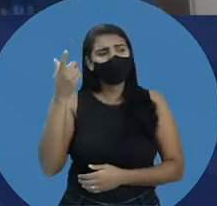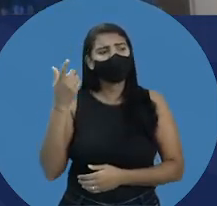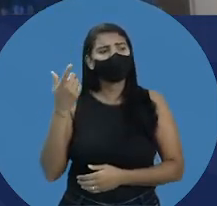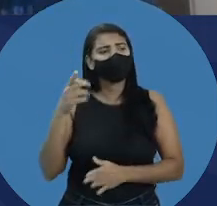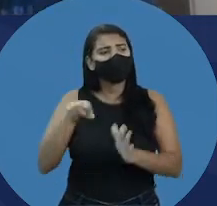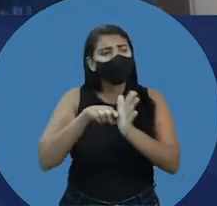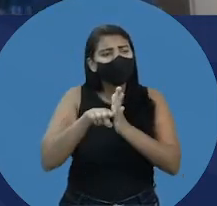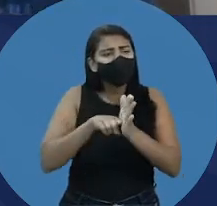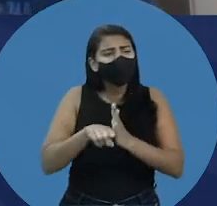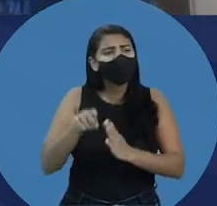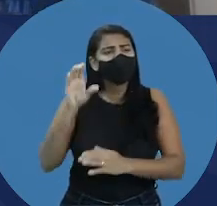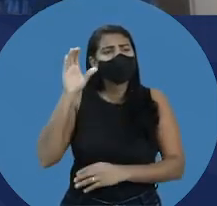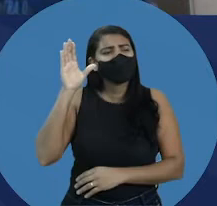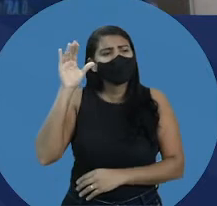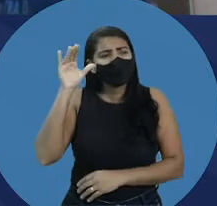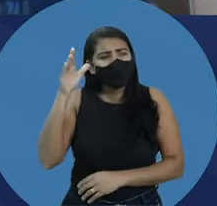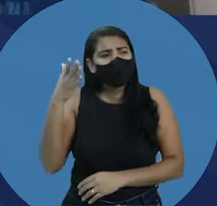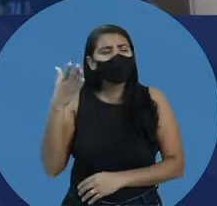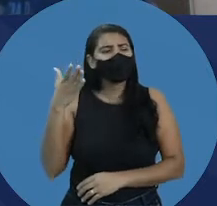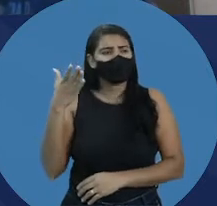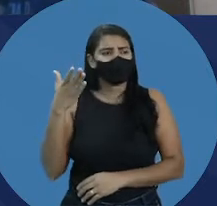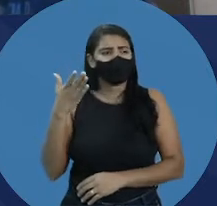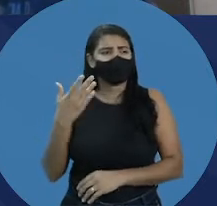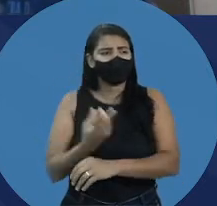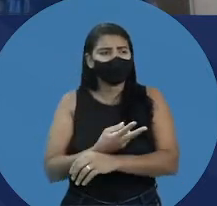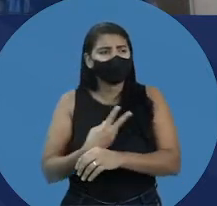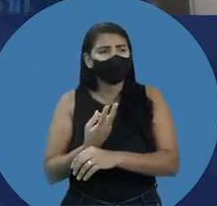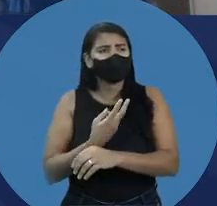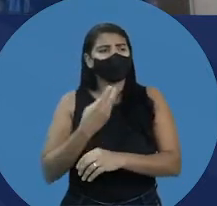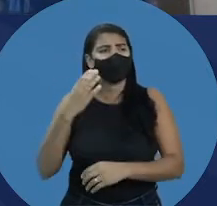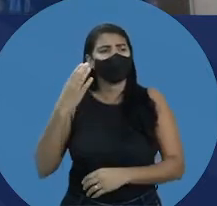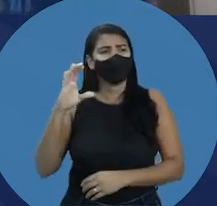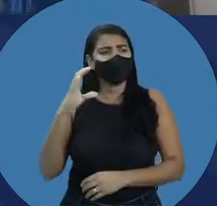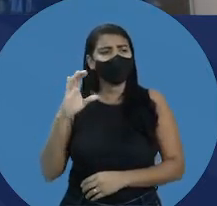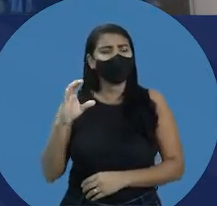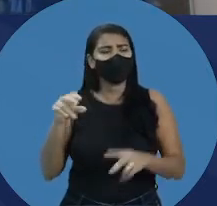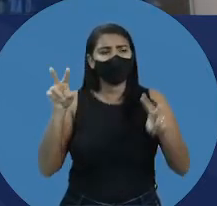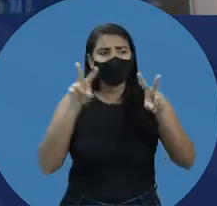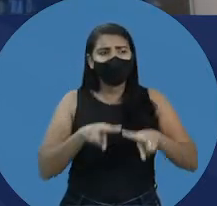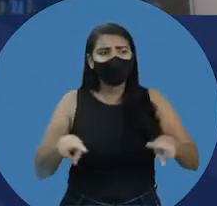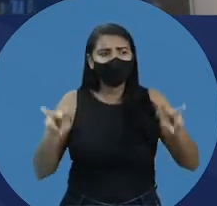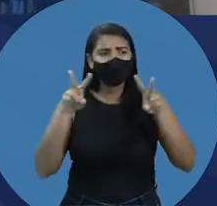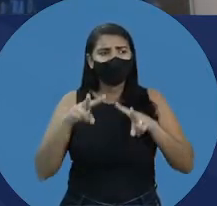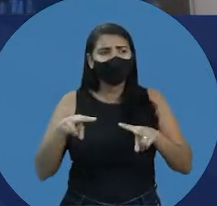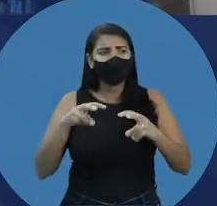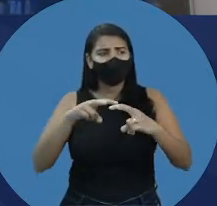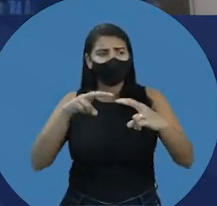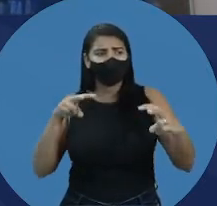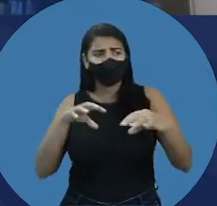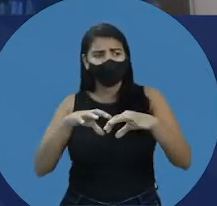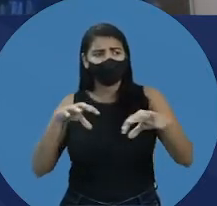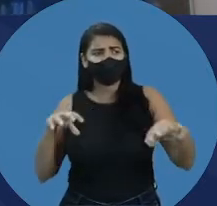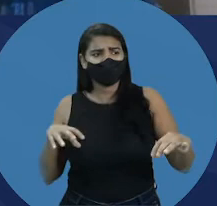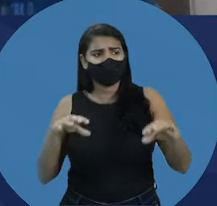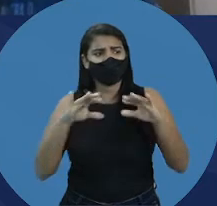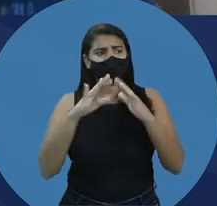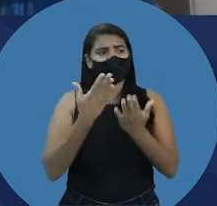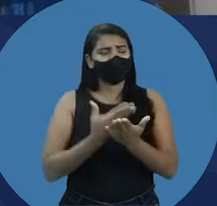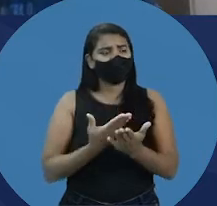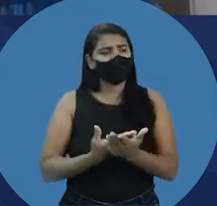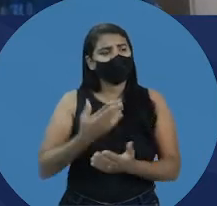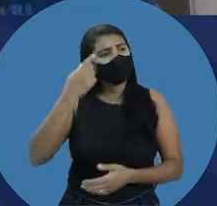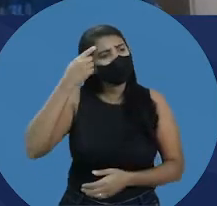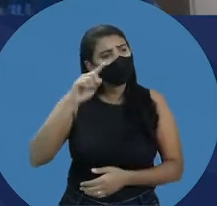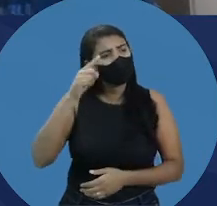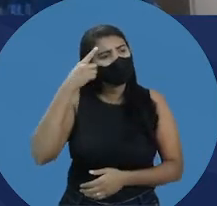de incentivar a iniciação científica, né, mesmo fora do espaço escolar, né, no seu cotidiano, isso é